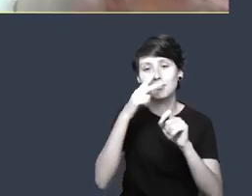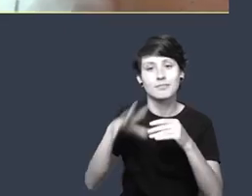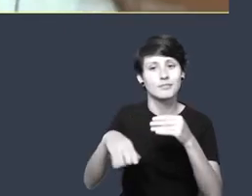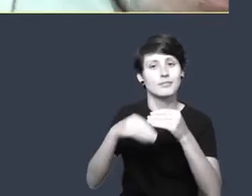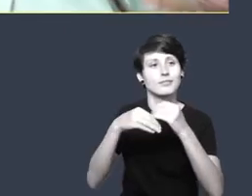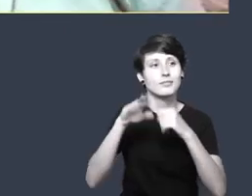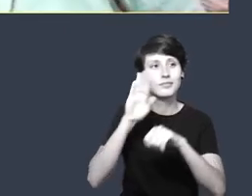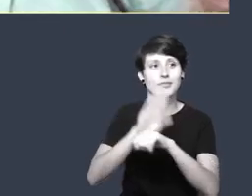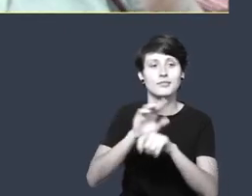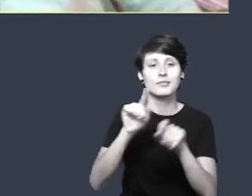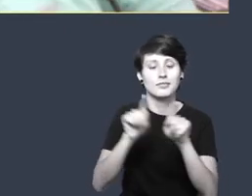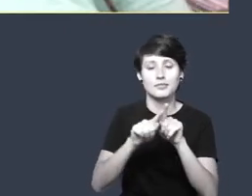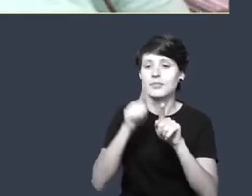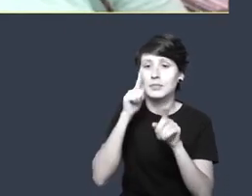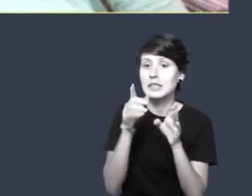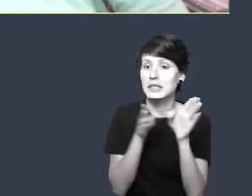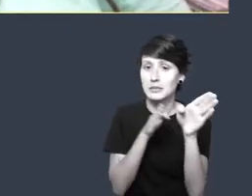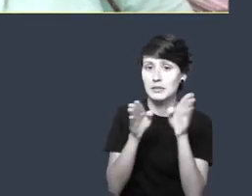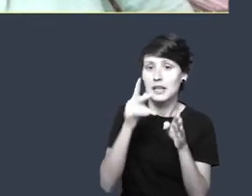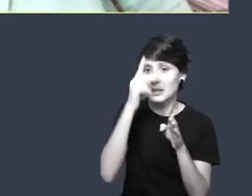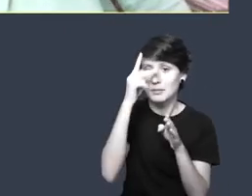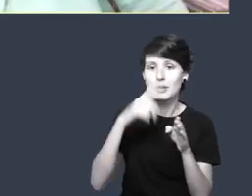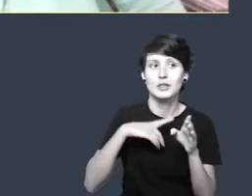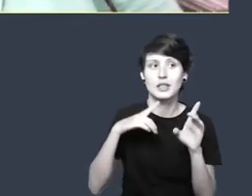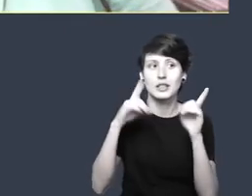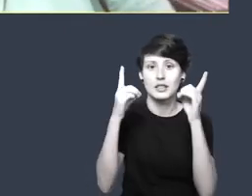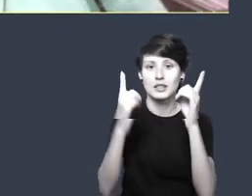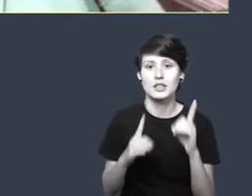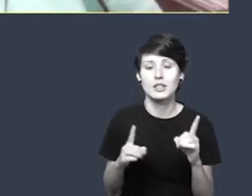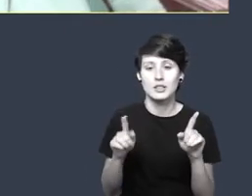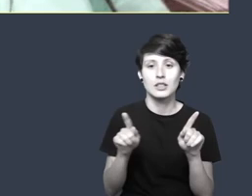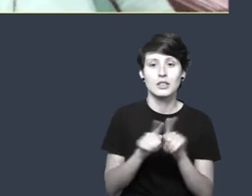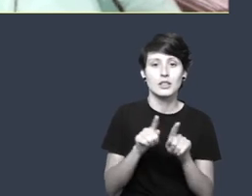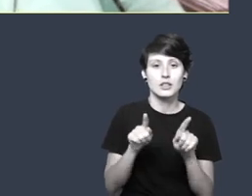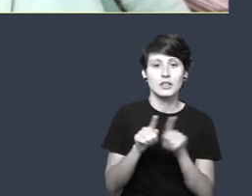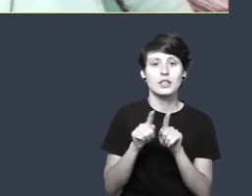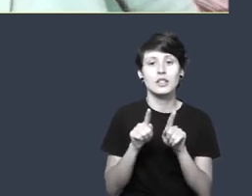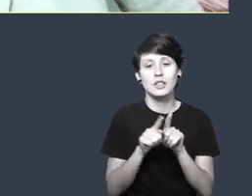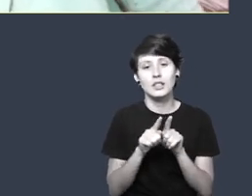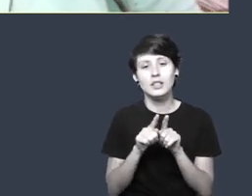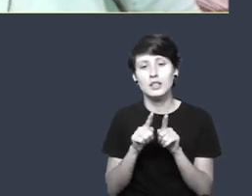contribuindo para a acessibilidade em pessoas com deficiência de um modo geral?